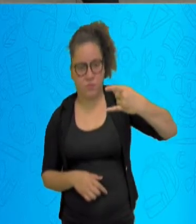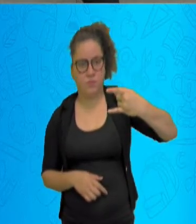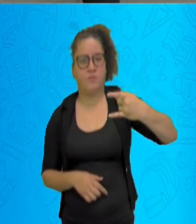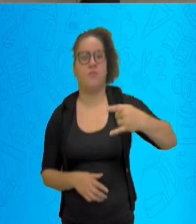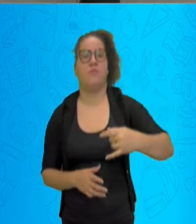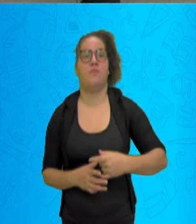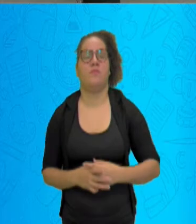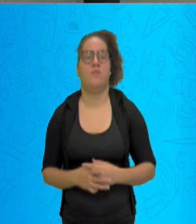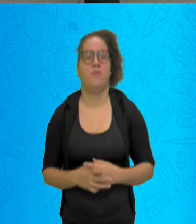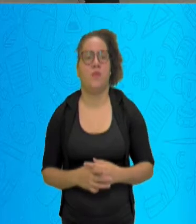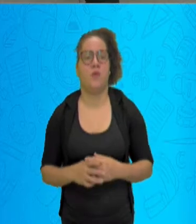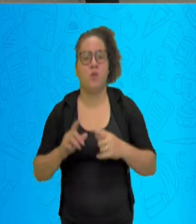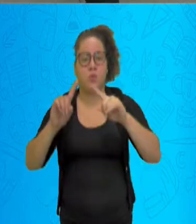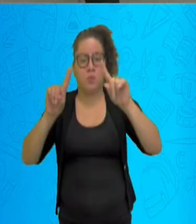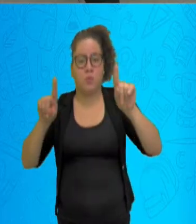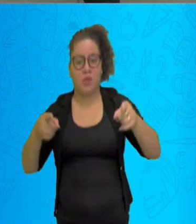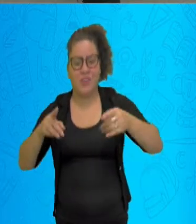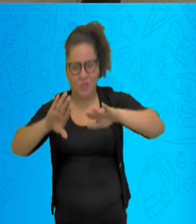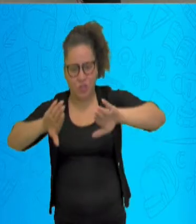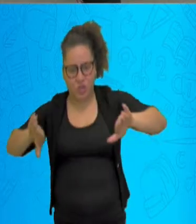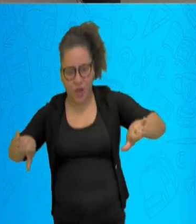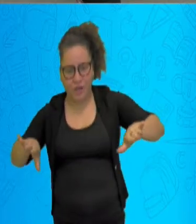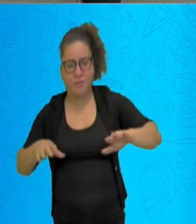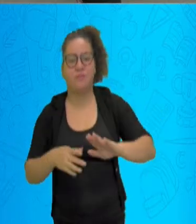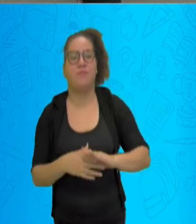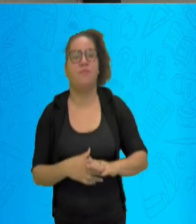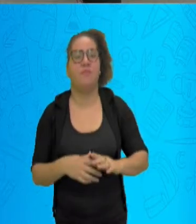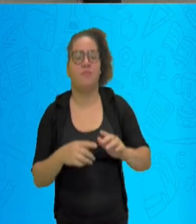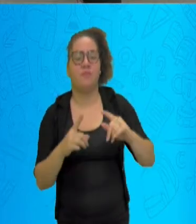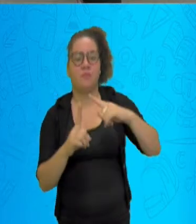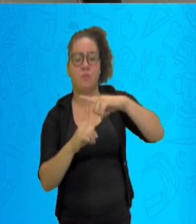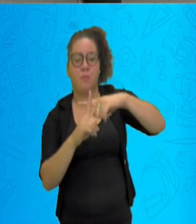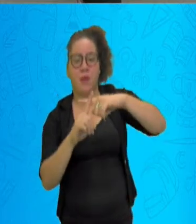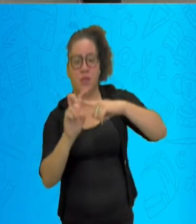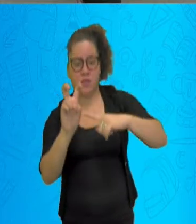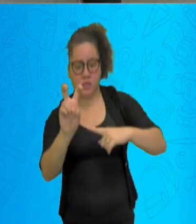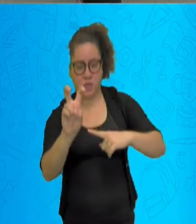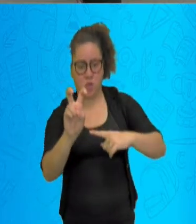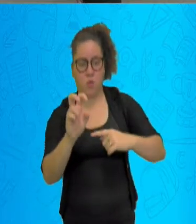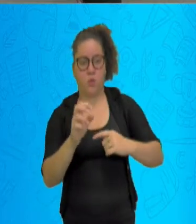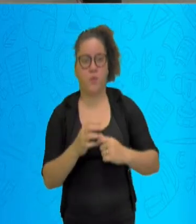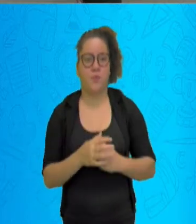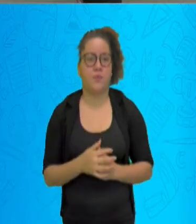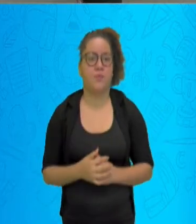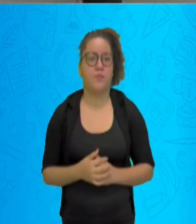Também vou tirar aqui do parêntese, olha, mais 5.